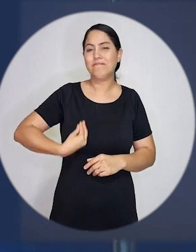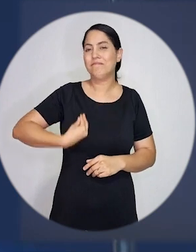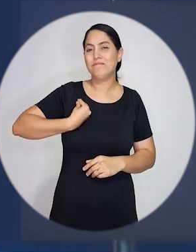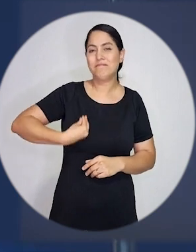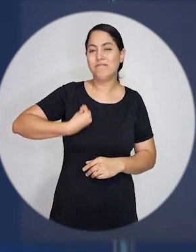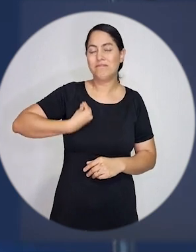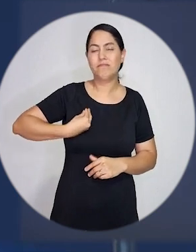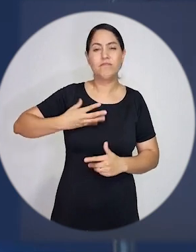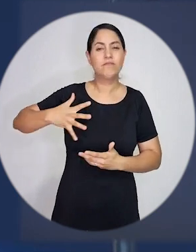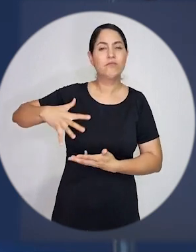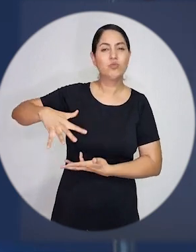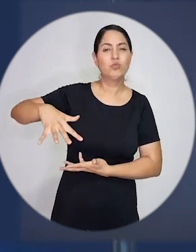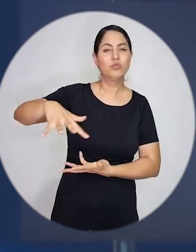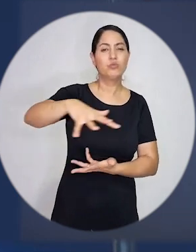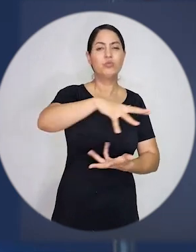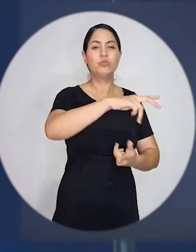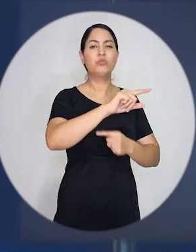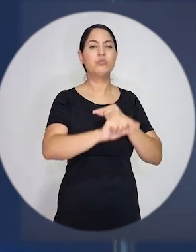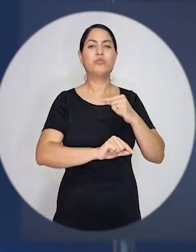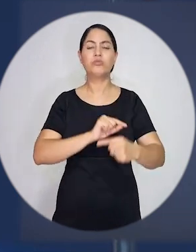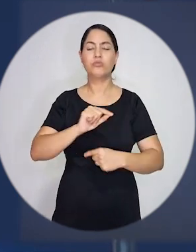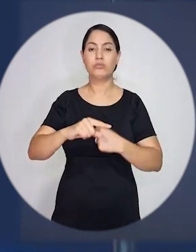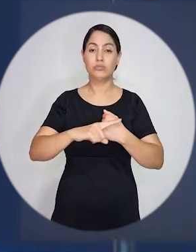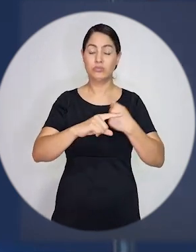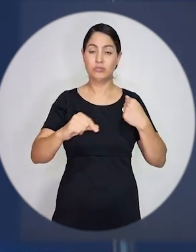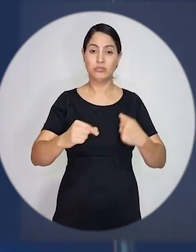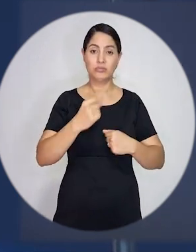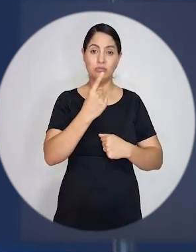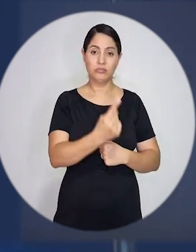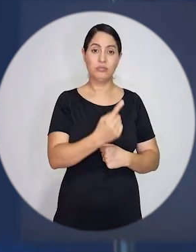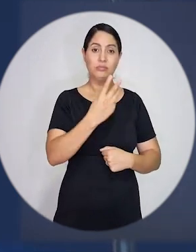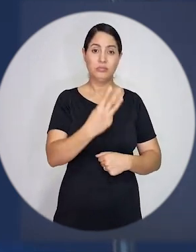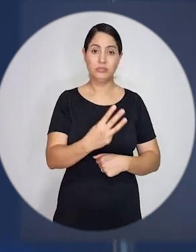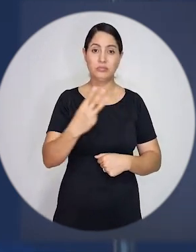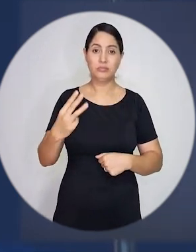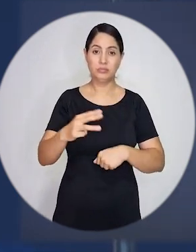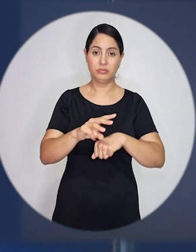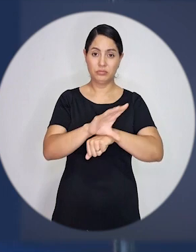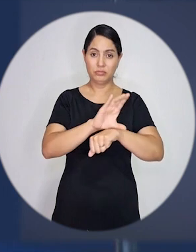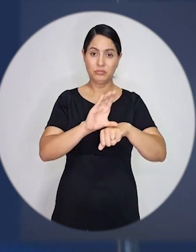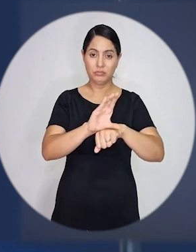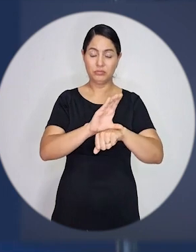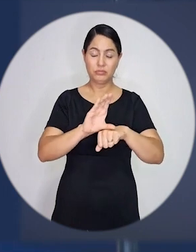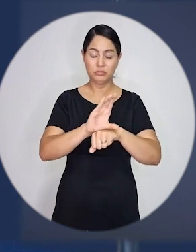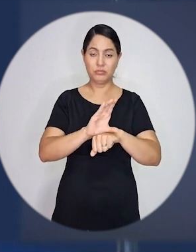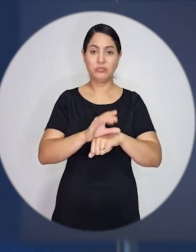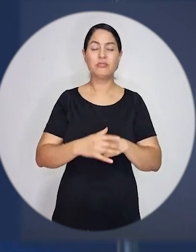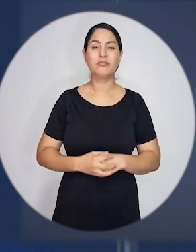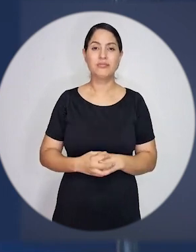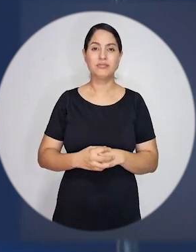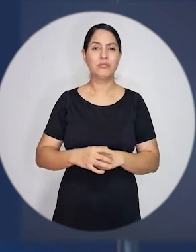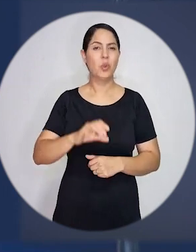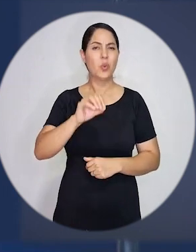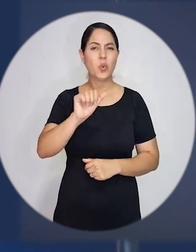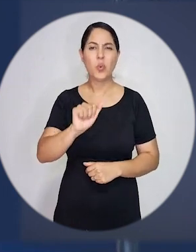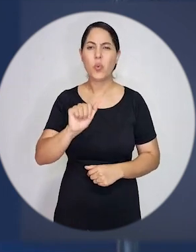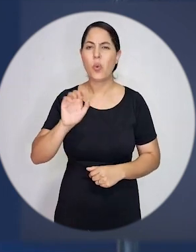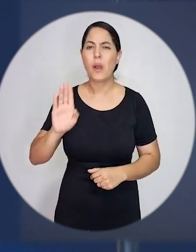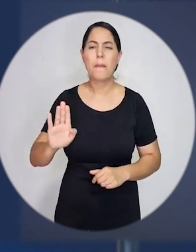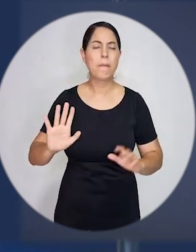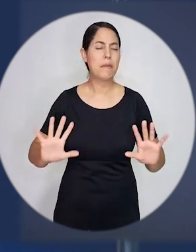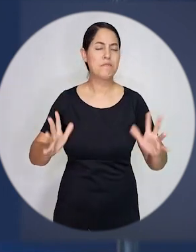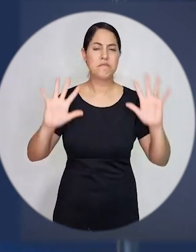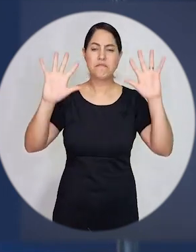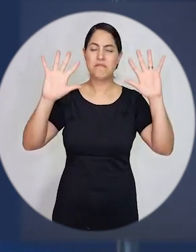a coisa que me é mais respeitada do mundo, que é o artigo 133 da nossa Constituição. Salve a